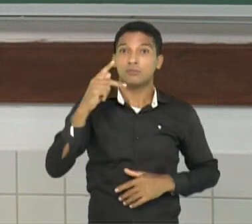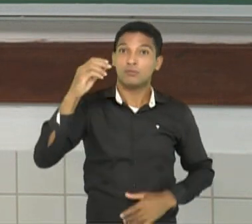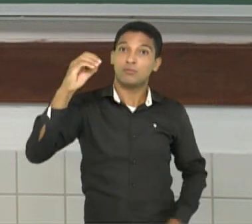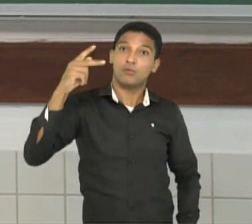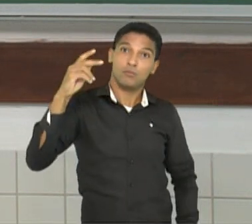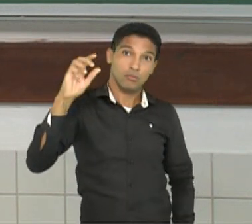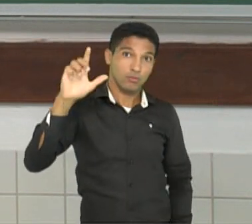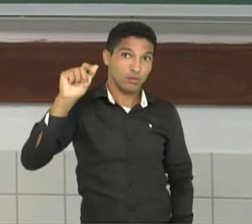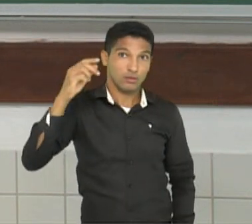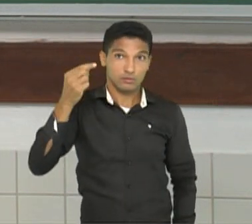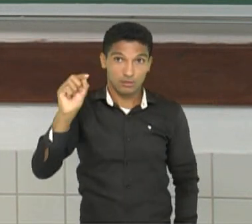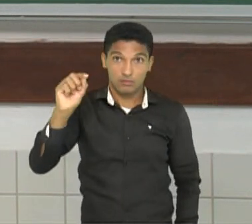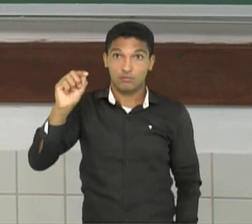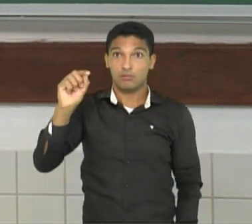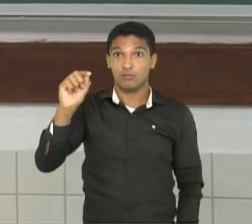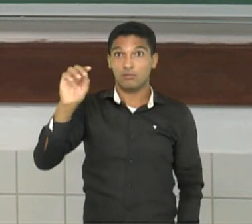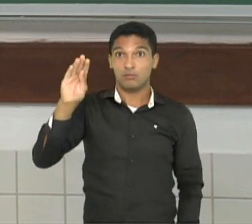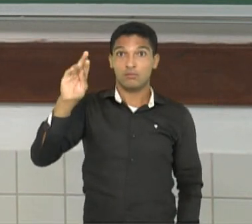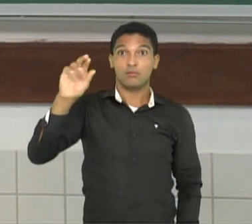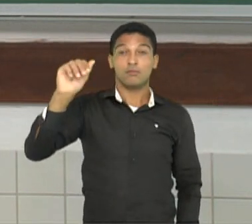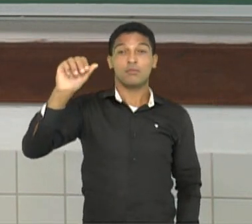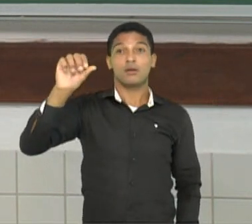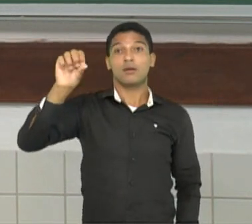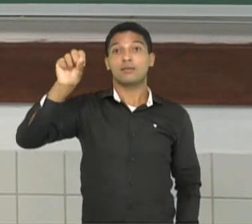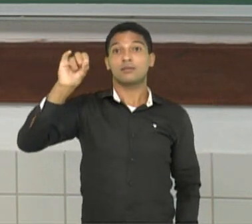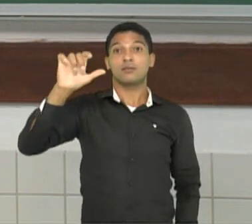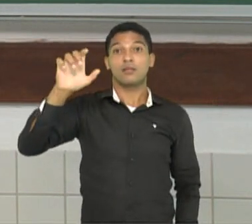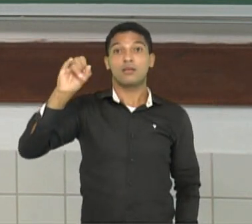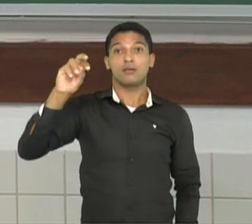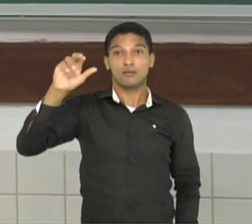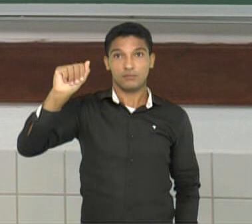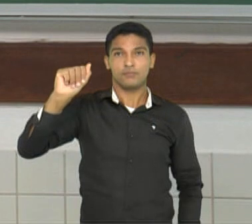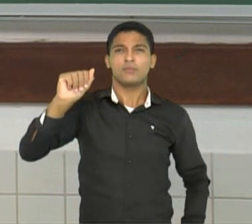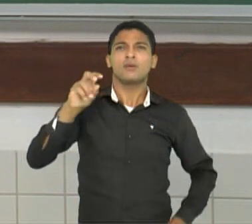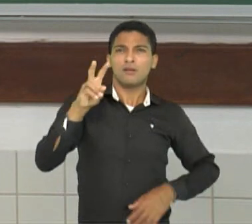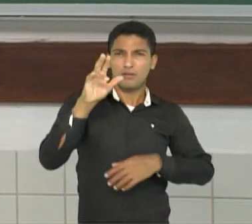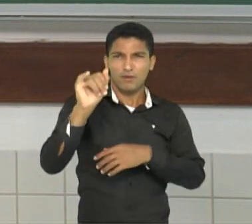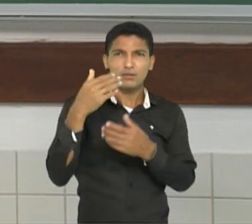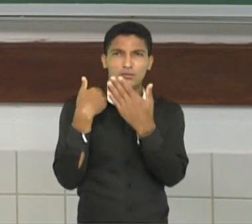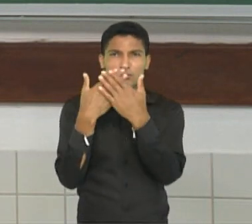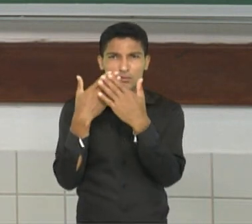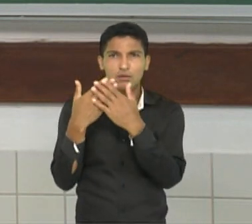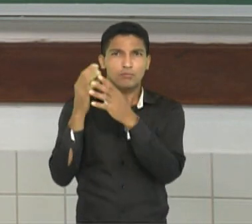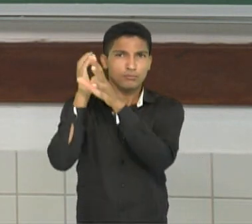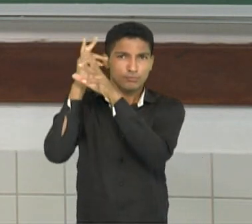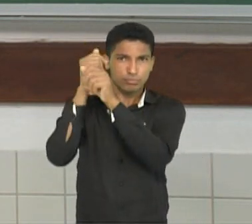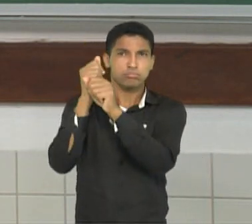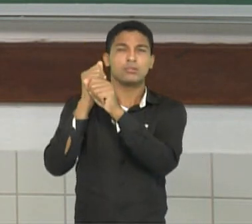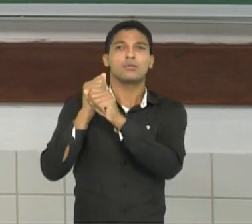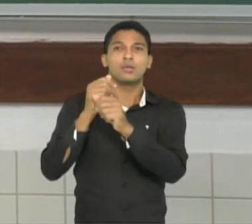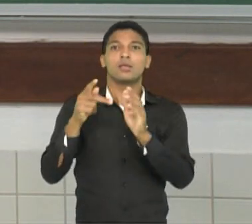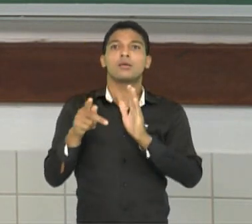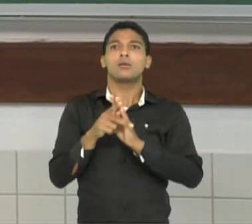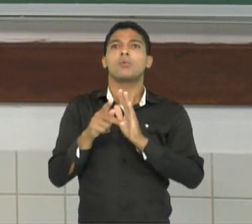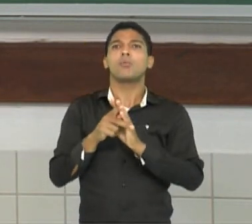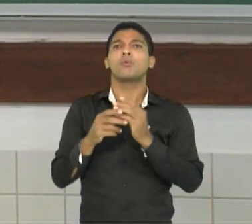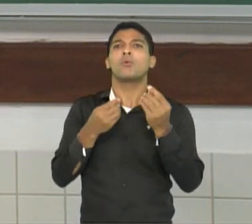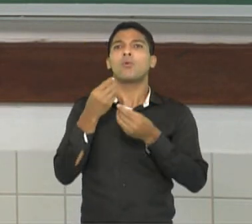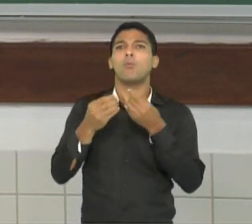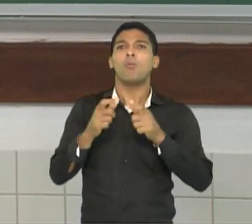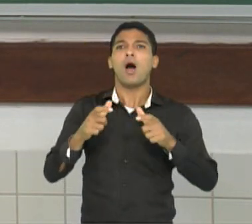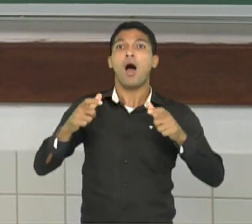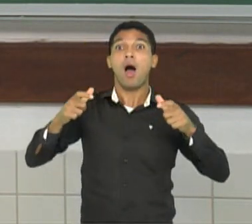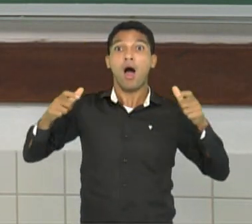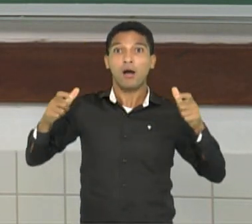vamos relembrar algumas coisas ali que são necessárias para o entendimento sobre essa ideia da população, da diversidade,